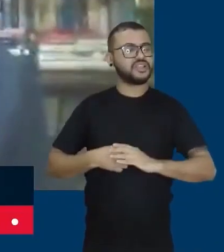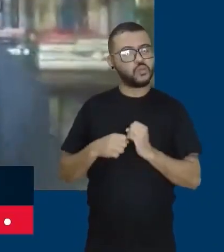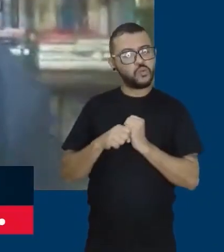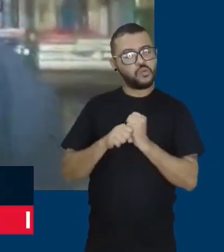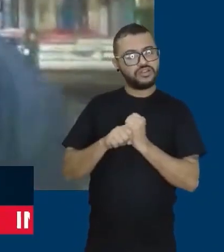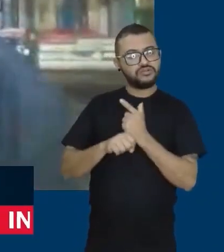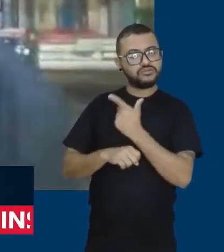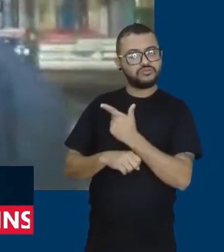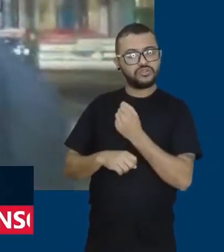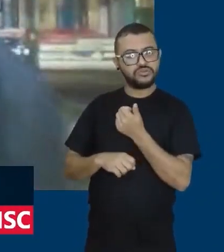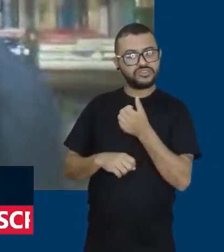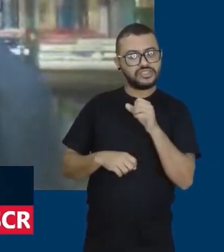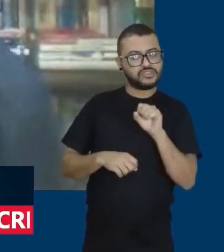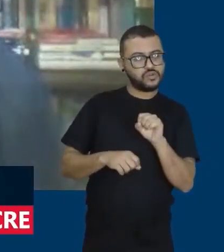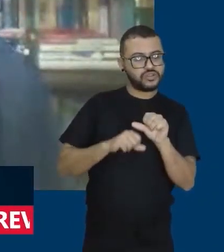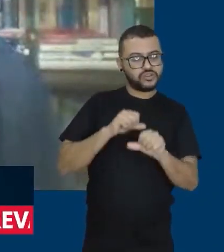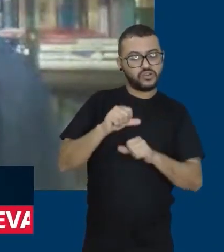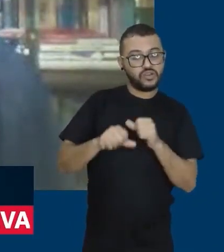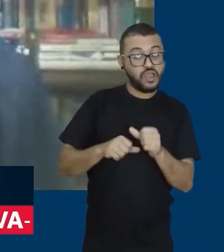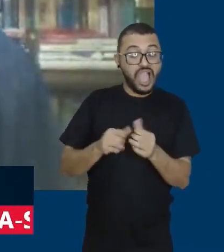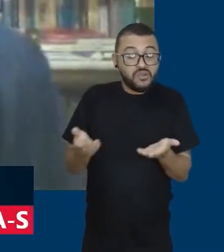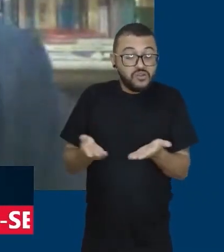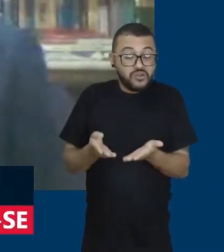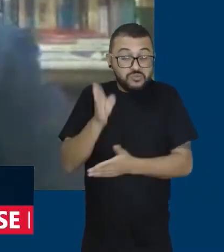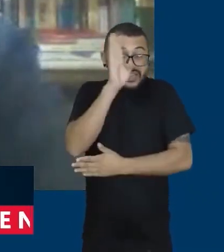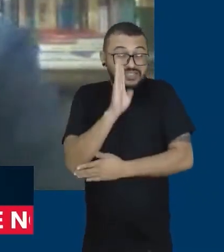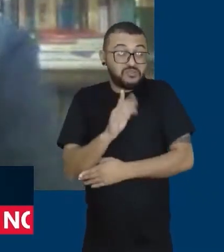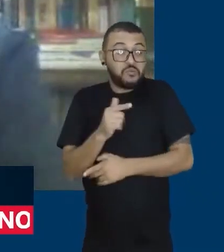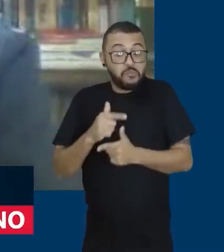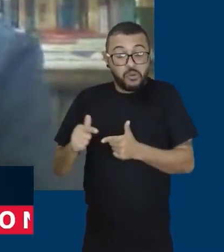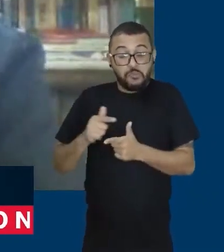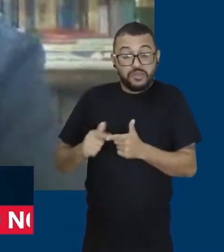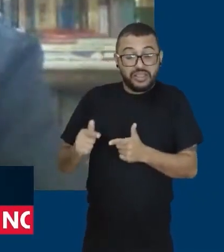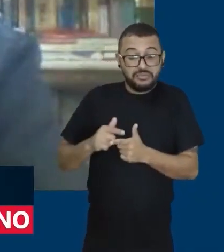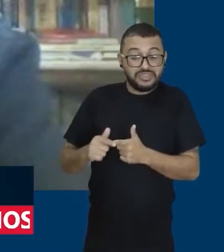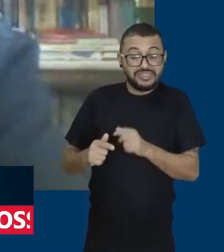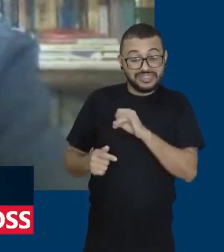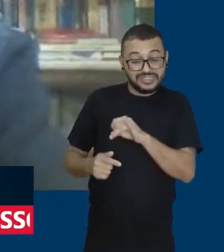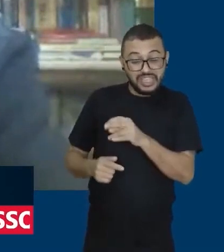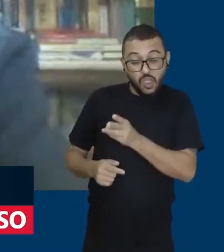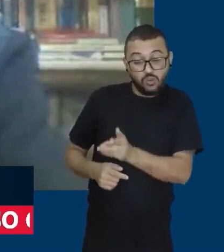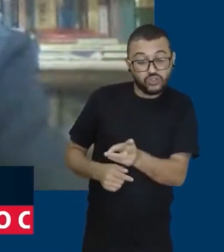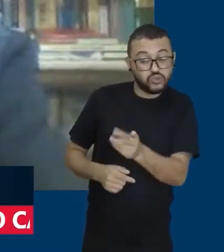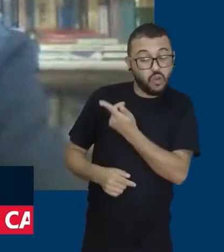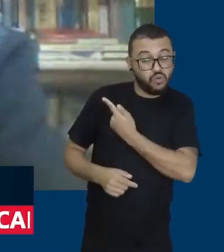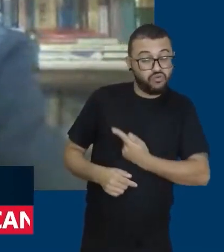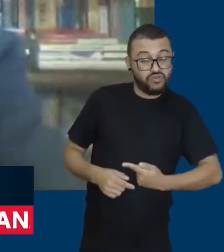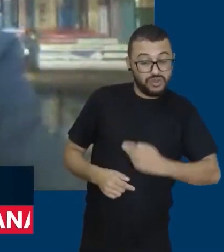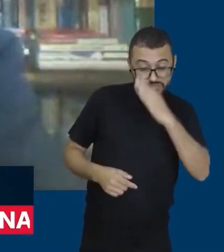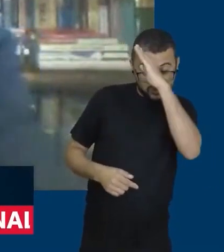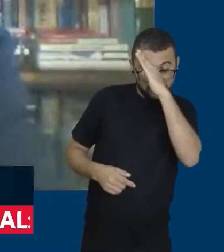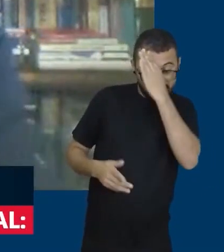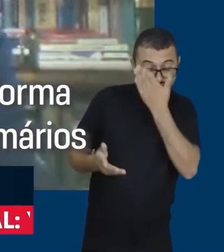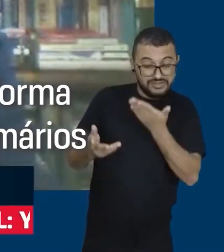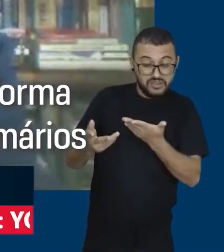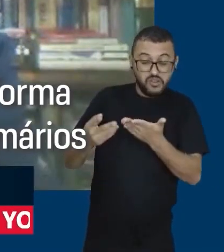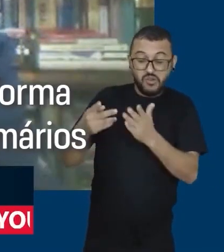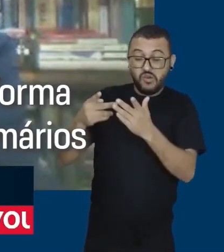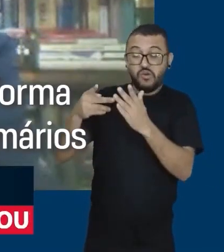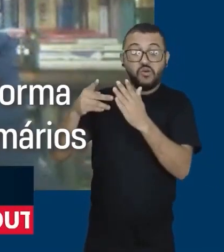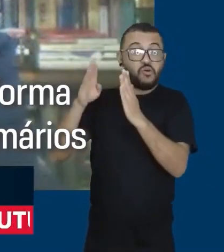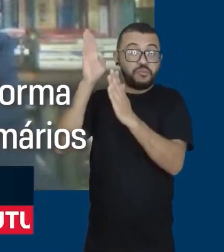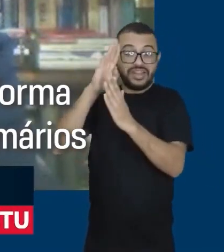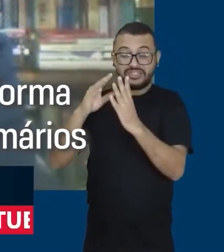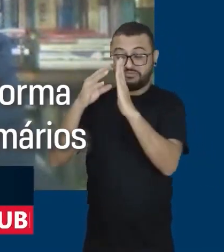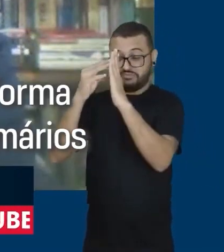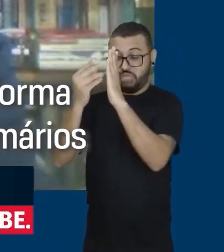Portanto, o Brasil, Amanda, está numa encruzilhada. Se esse nominato continuar governando, o Brasil vai definhar. O Brasil vai